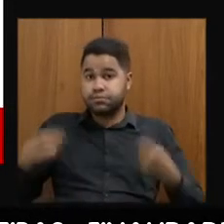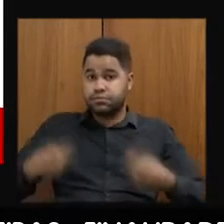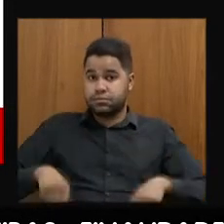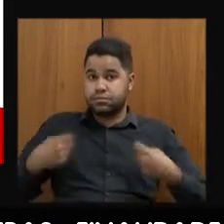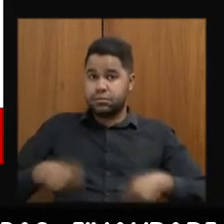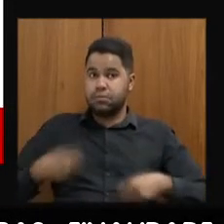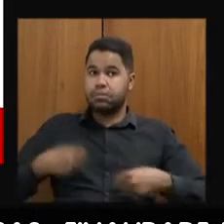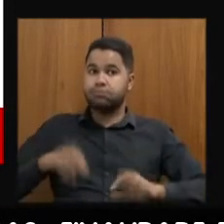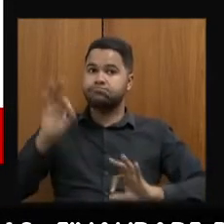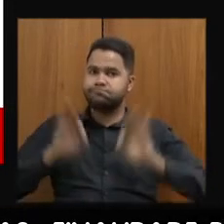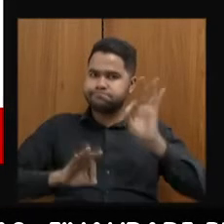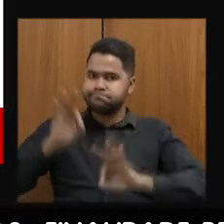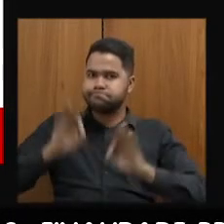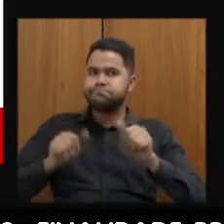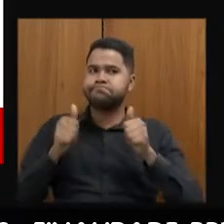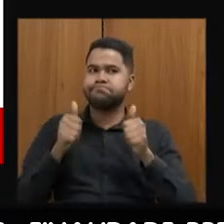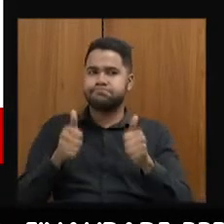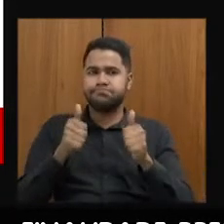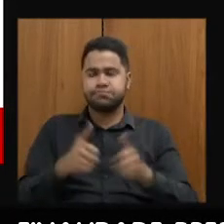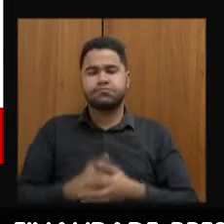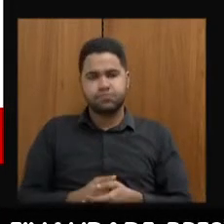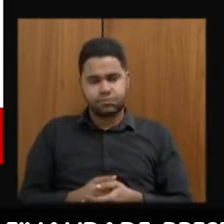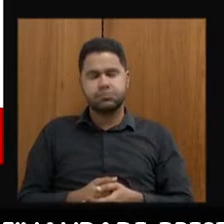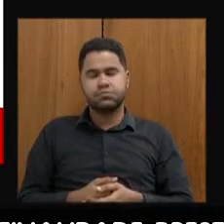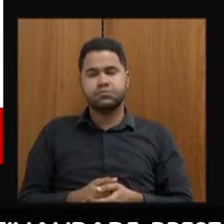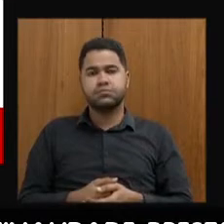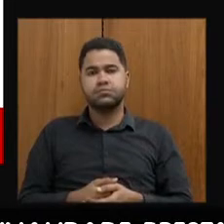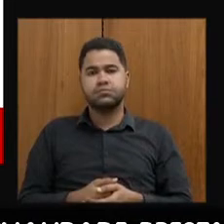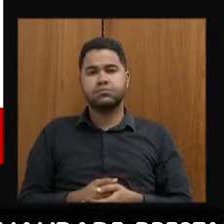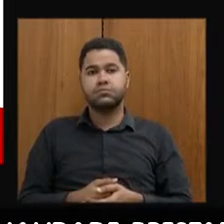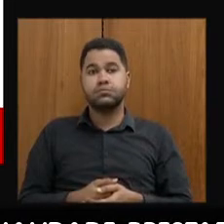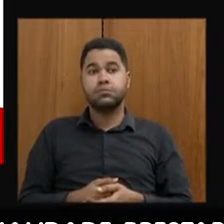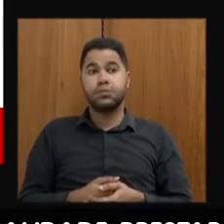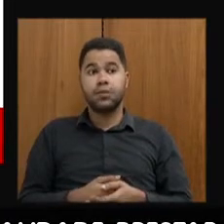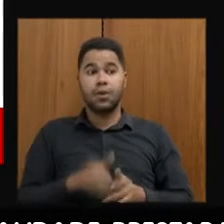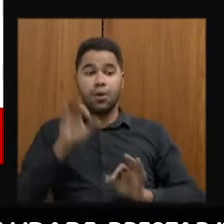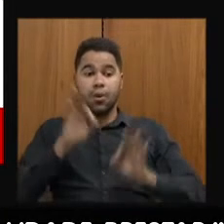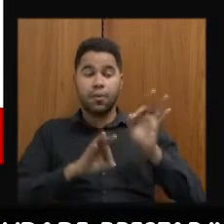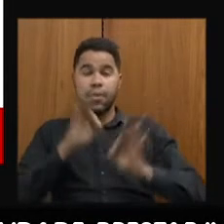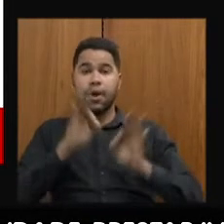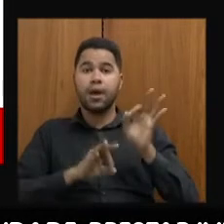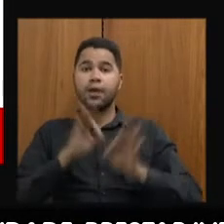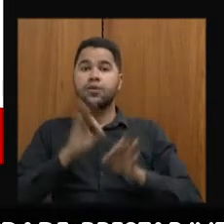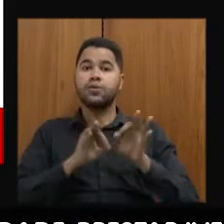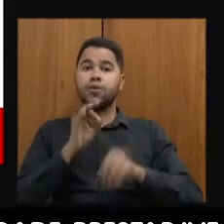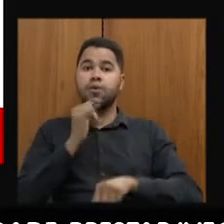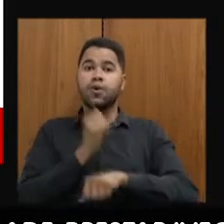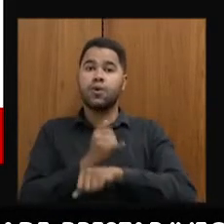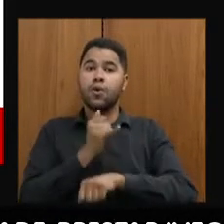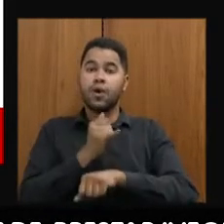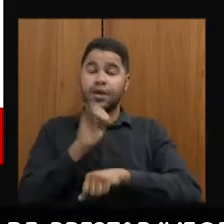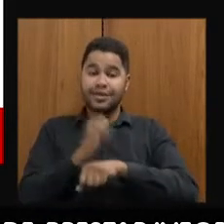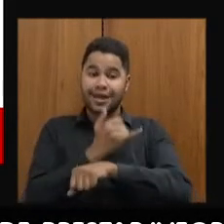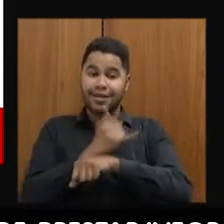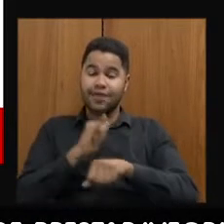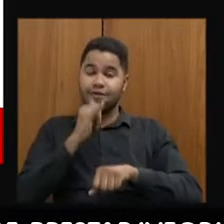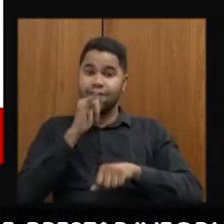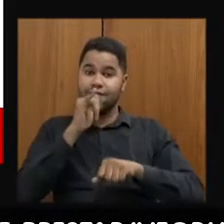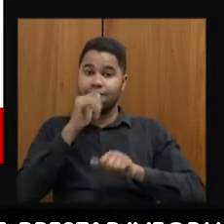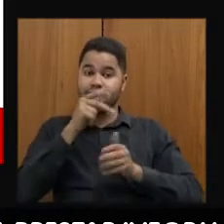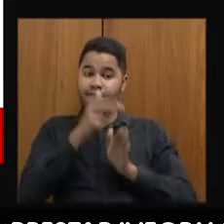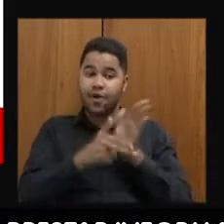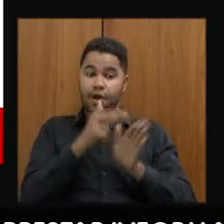ser uma obra bem planejada e bem priorizado e o grandes fatores Ferroviário foi o primeiro plano São José dos Ferroviários do país